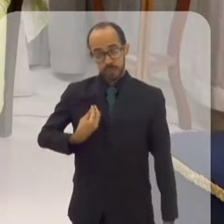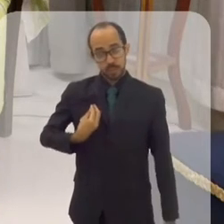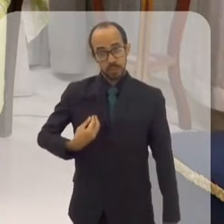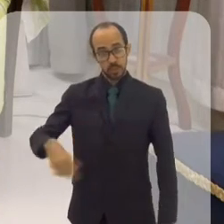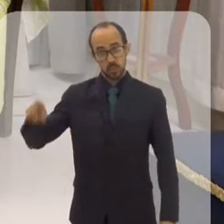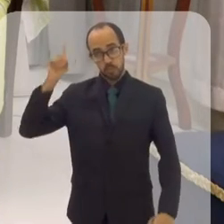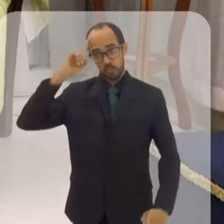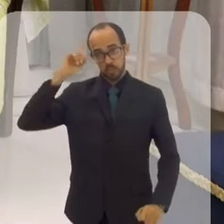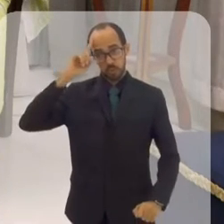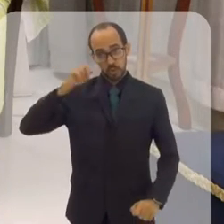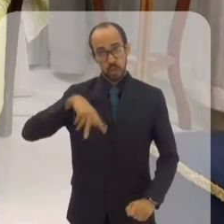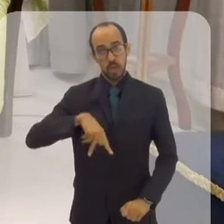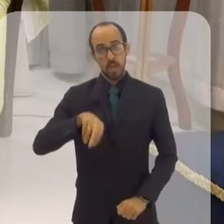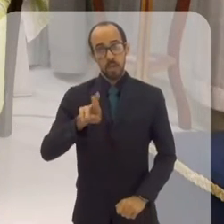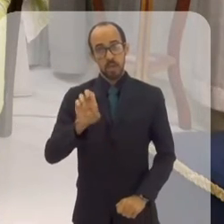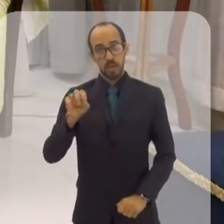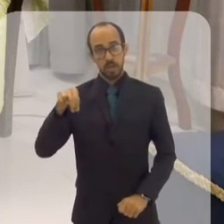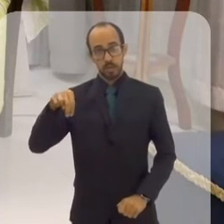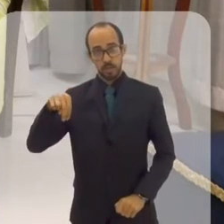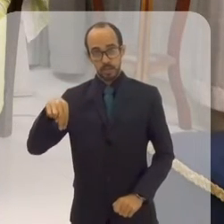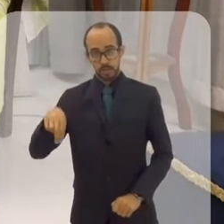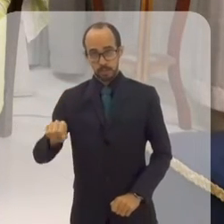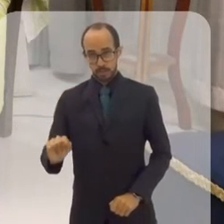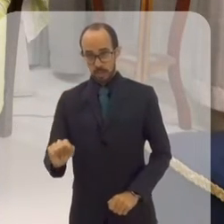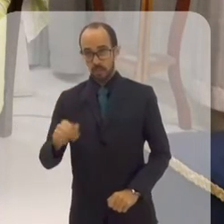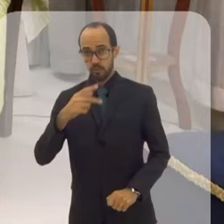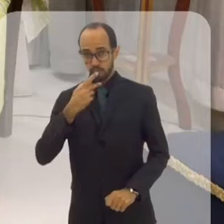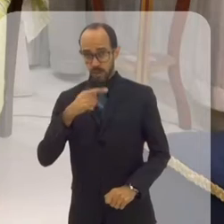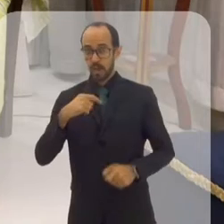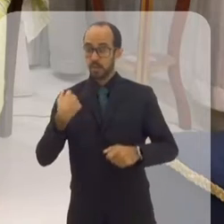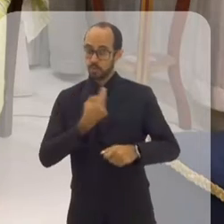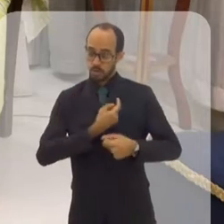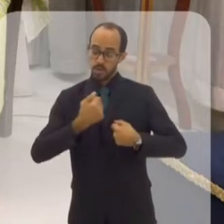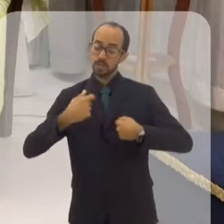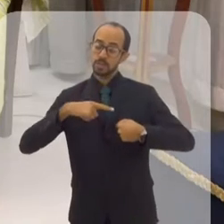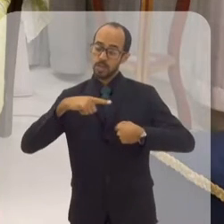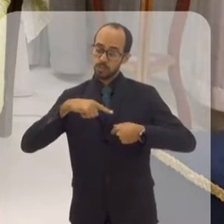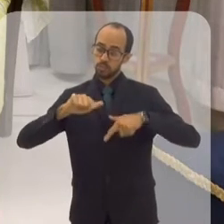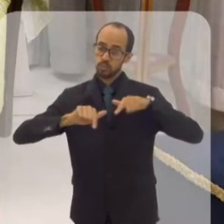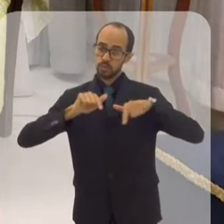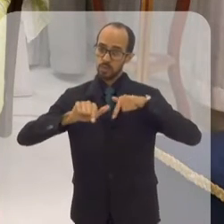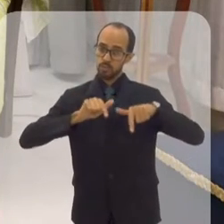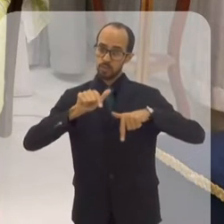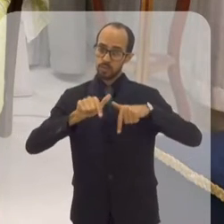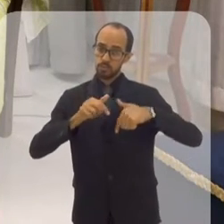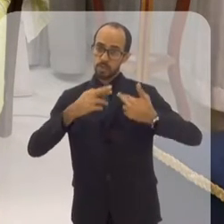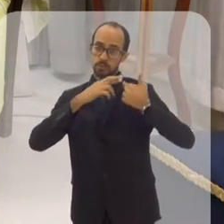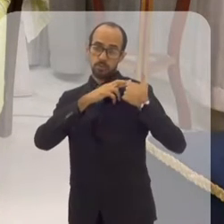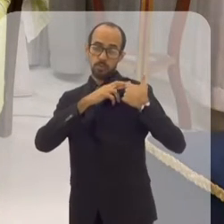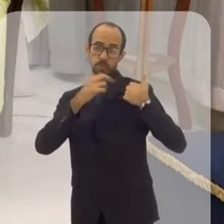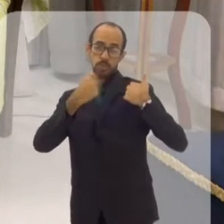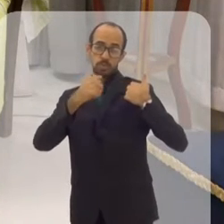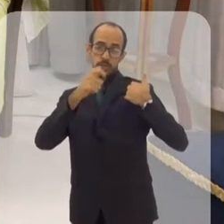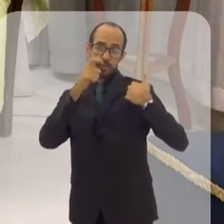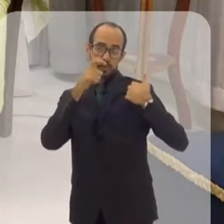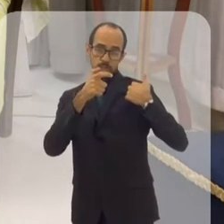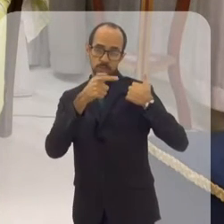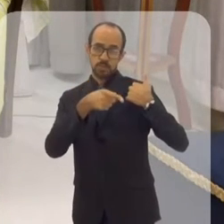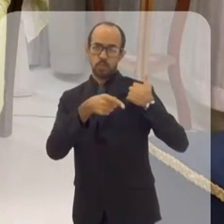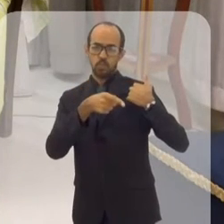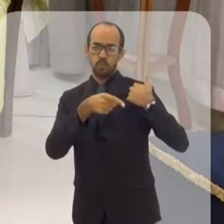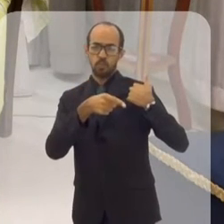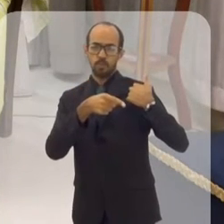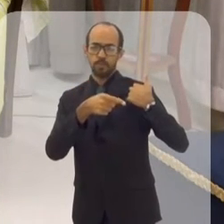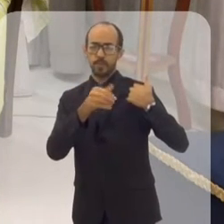vida que a gente leva então Cristina também dizia isso cada um de nós tem um Dharma tem um serviço tem um dever prescrito que a gente